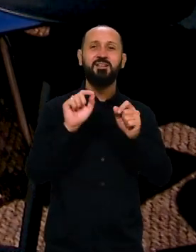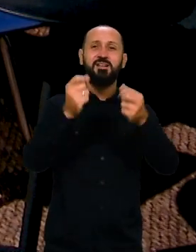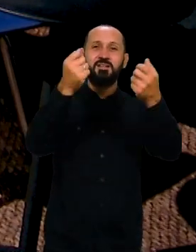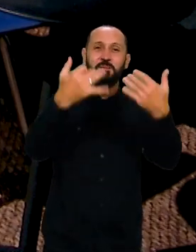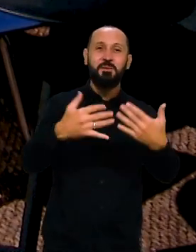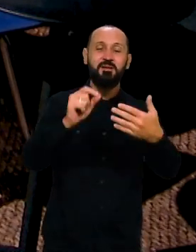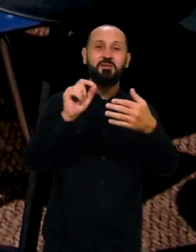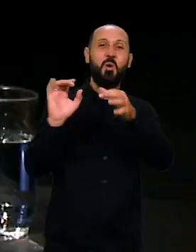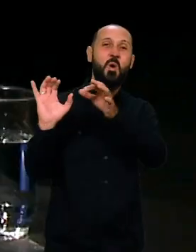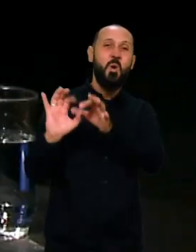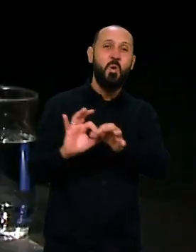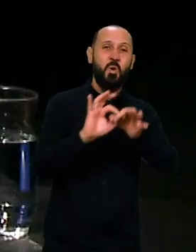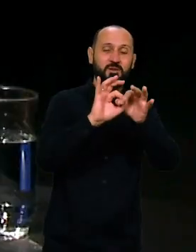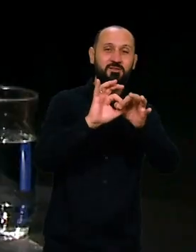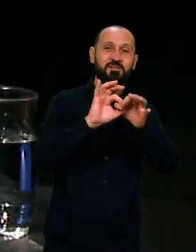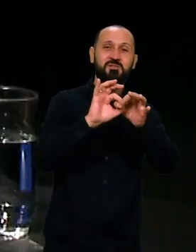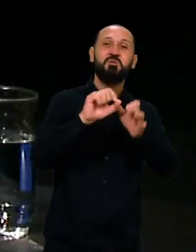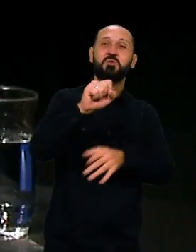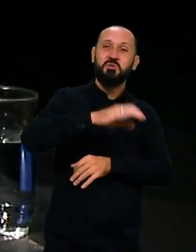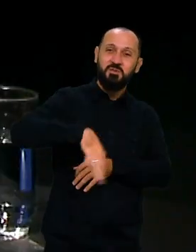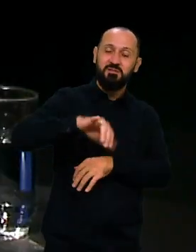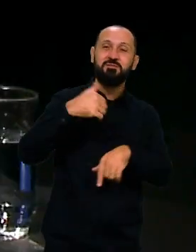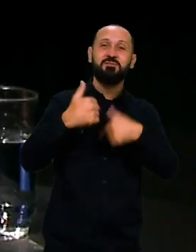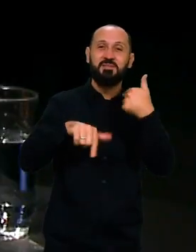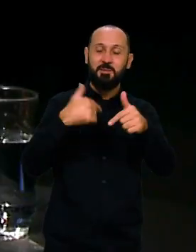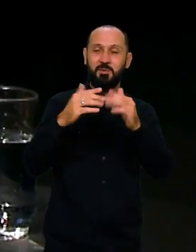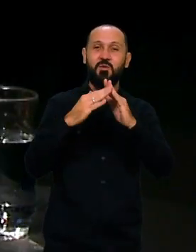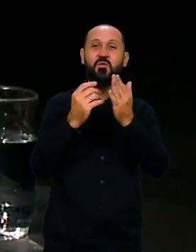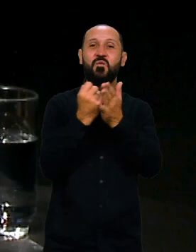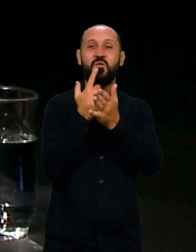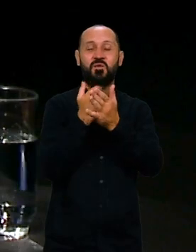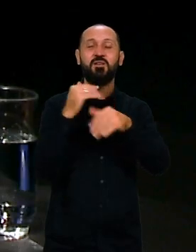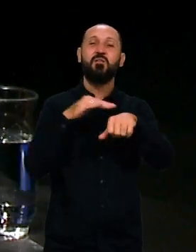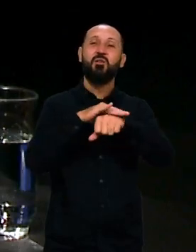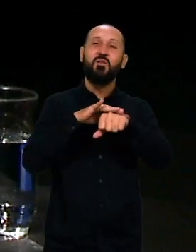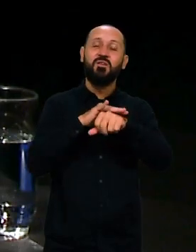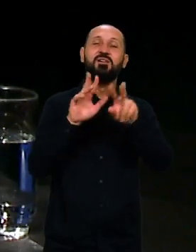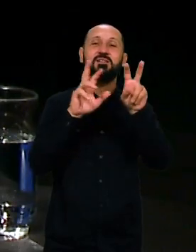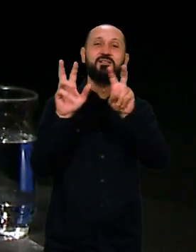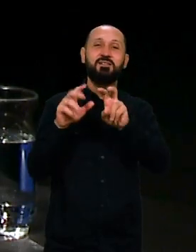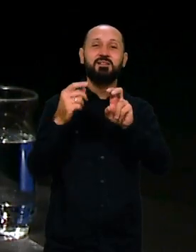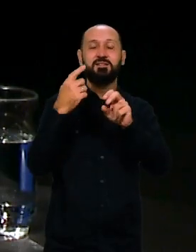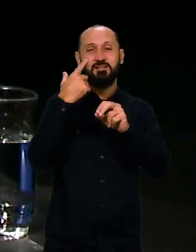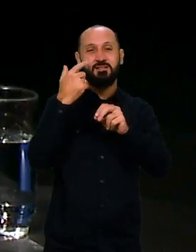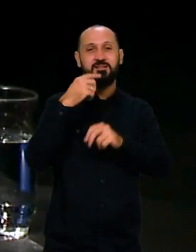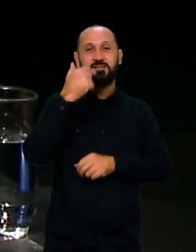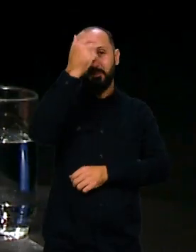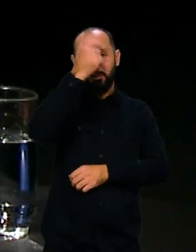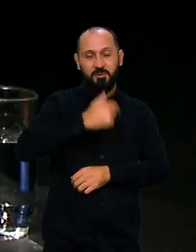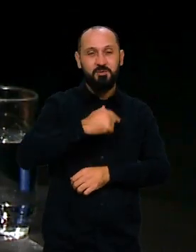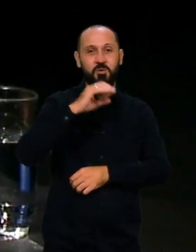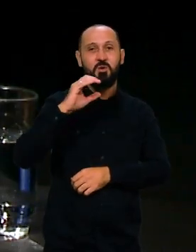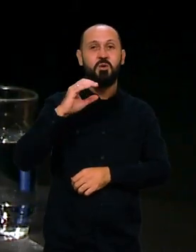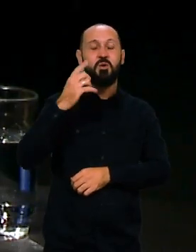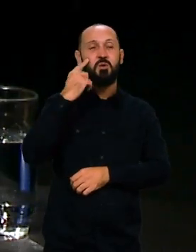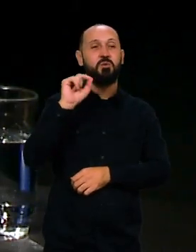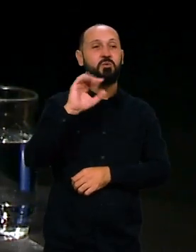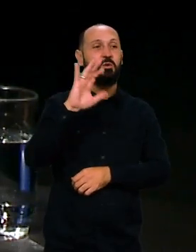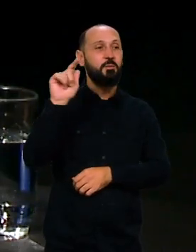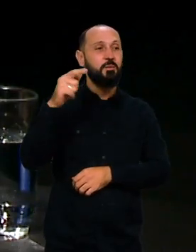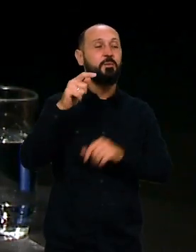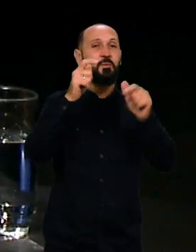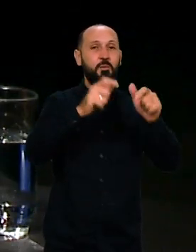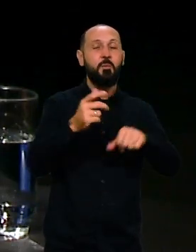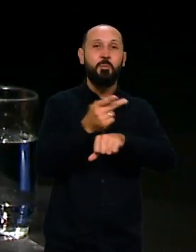o que explicaria isso num contexto social. Ele que trabalhou bastante em farmácias, a gente estava falando sobre essa personalidade do campo-grandense